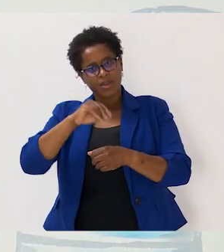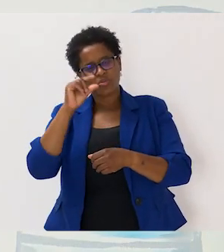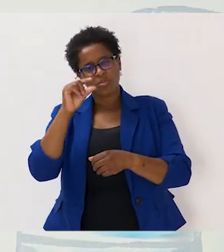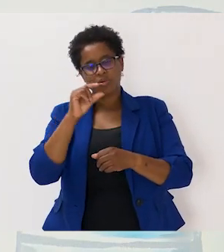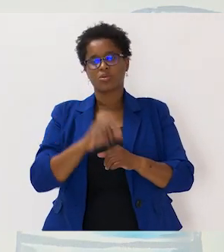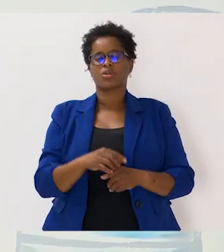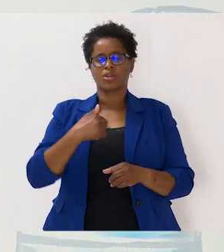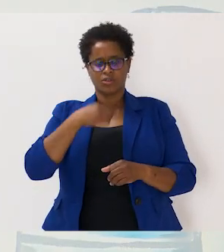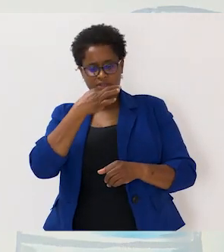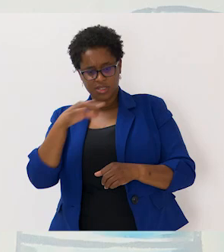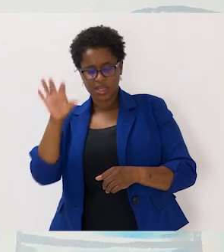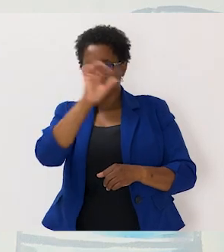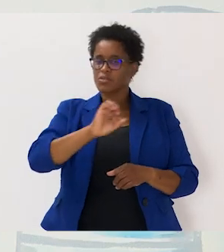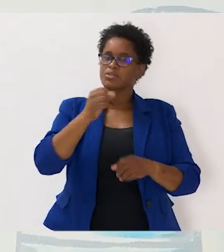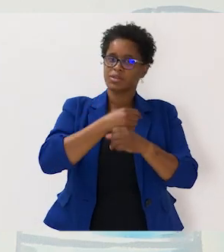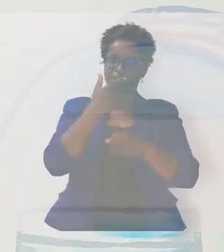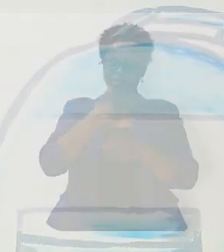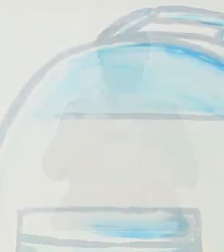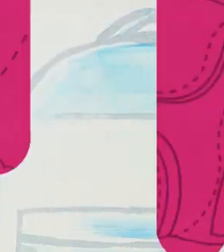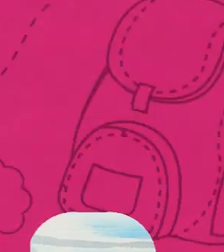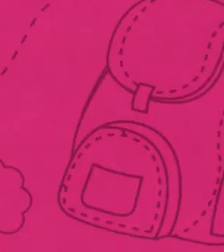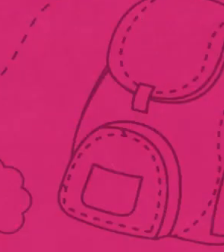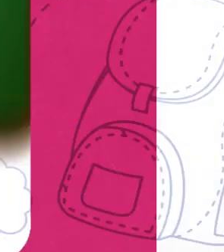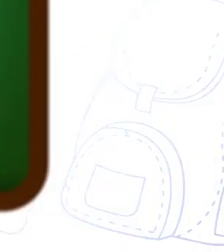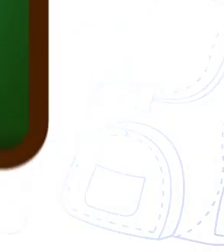pouco, vou deixar-vos um TPC.